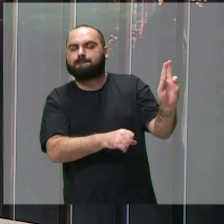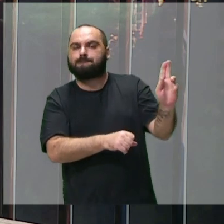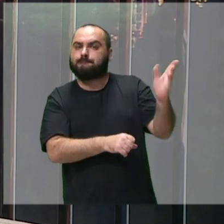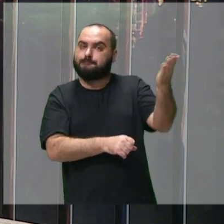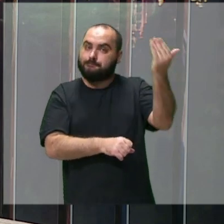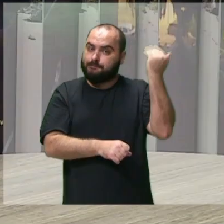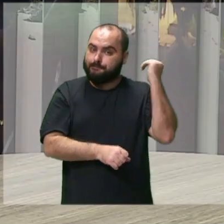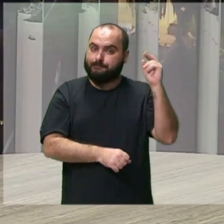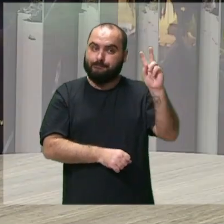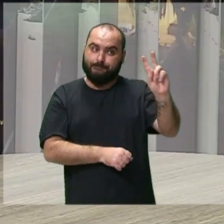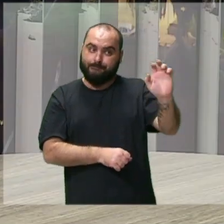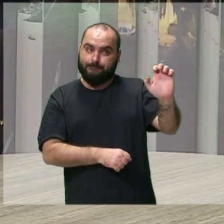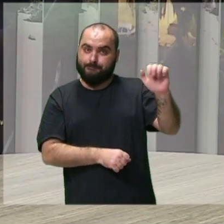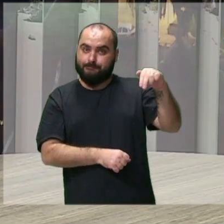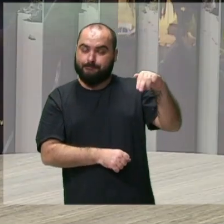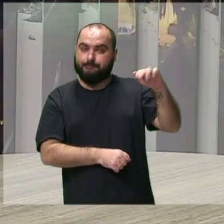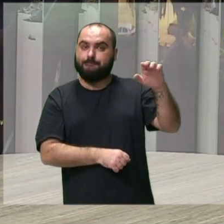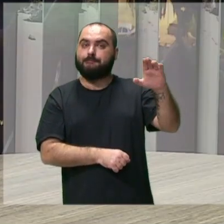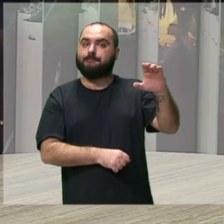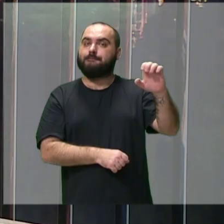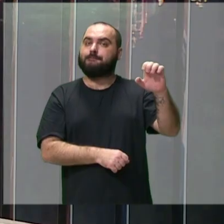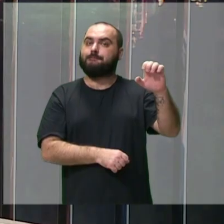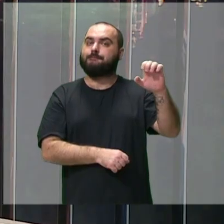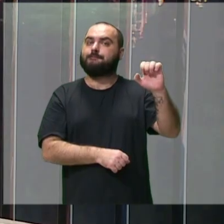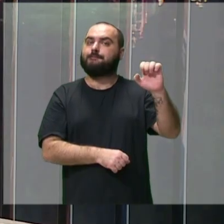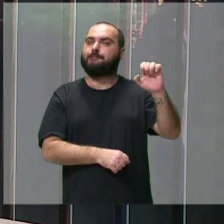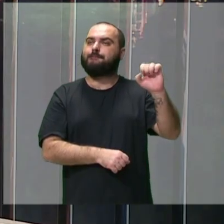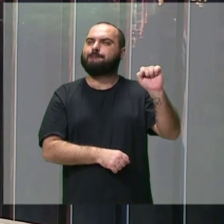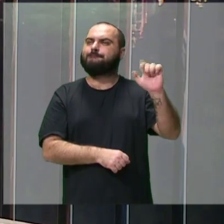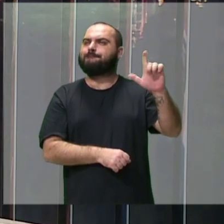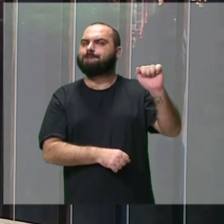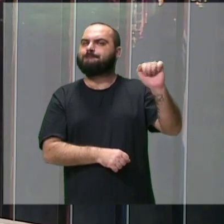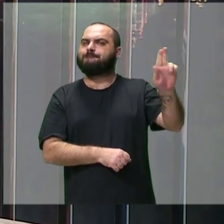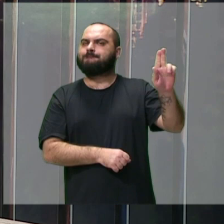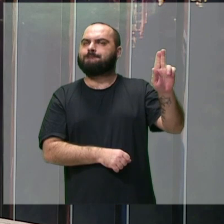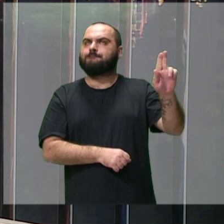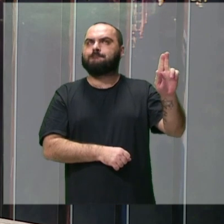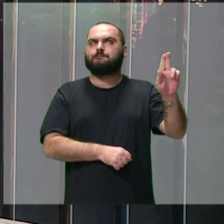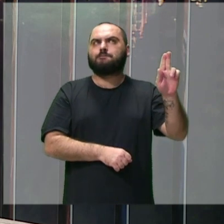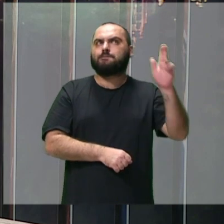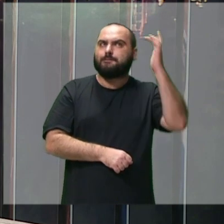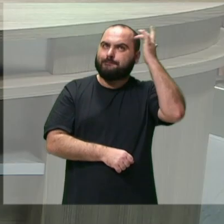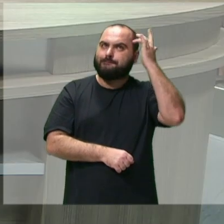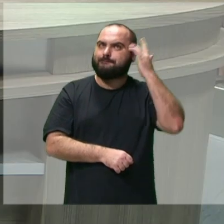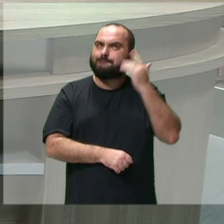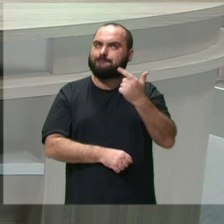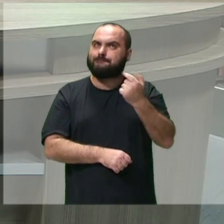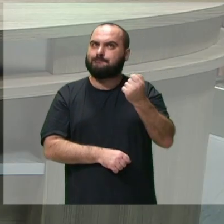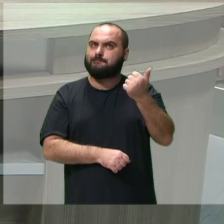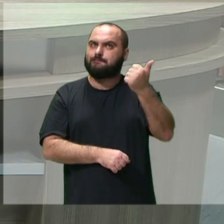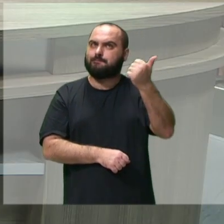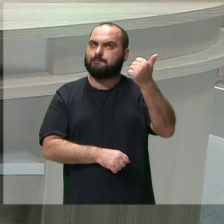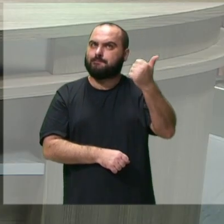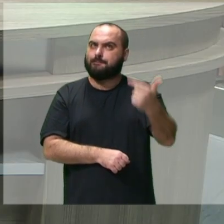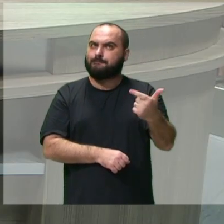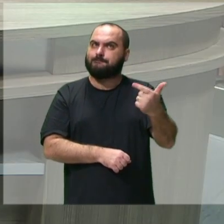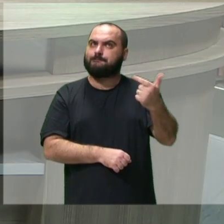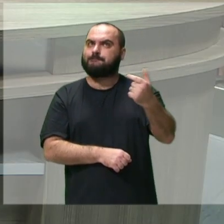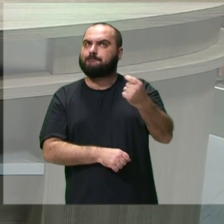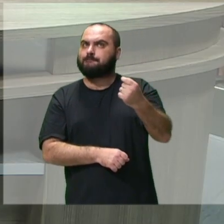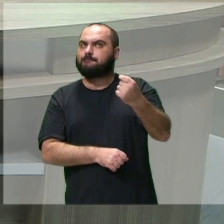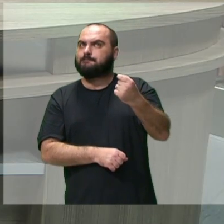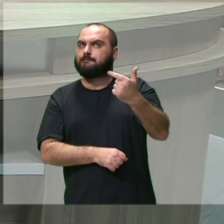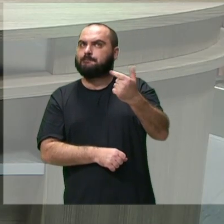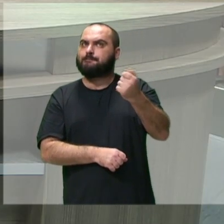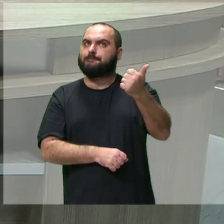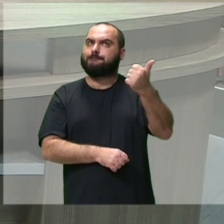era Venceslau e a partir de, acho que questão 2012, 2013, por aí, né? Você